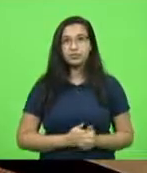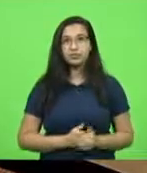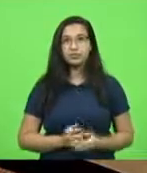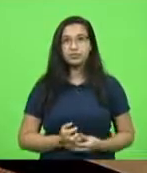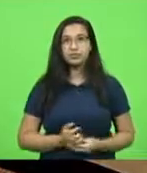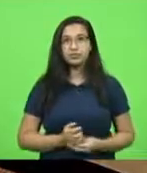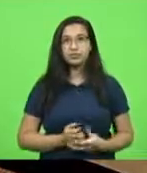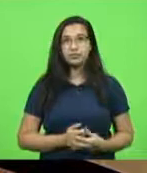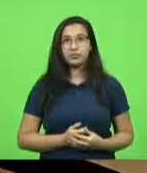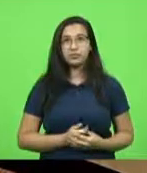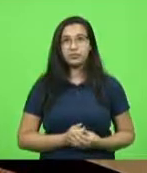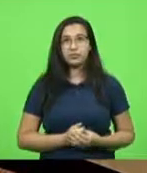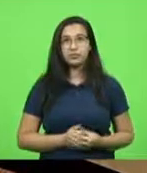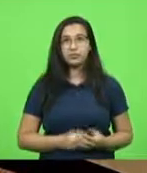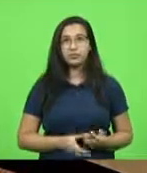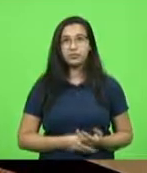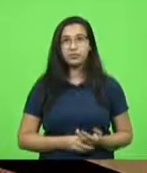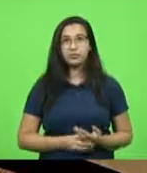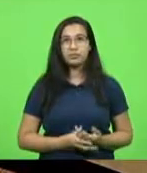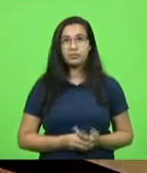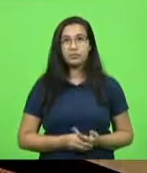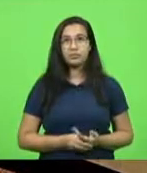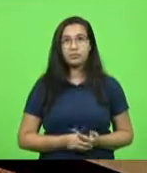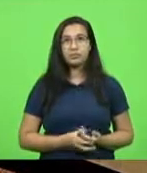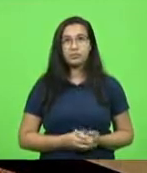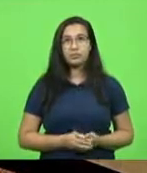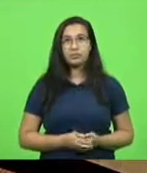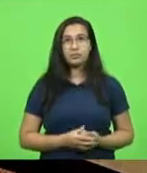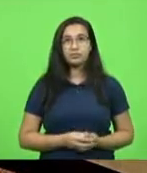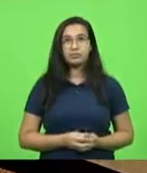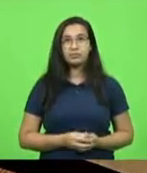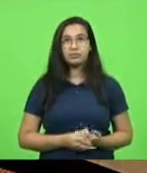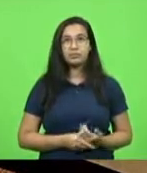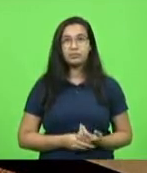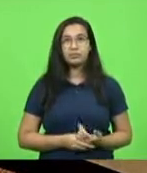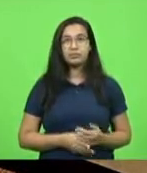E aí o